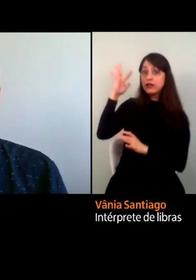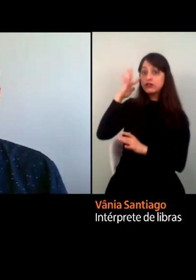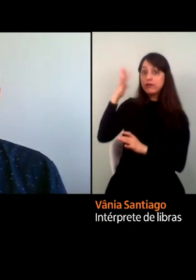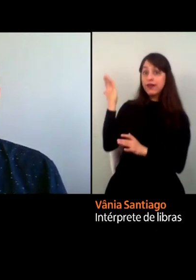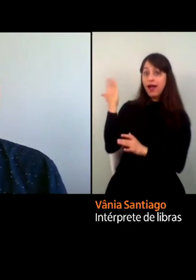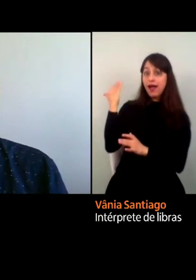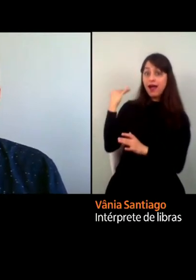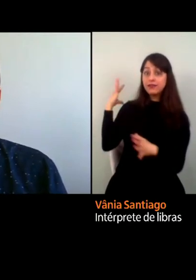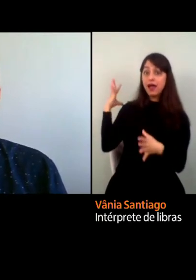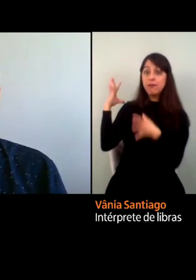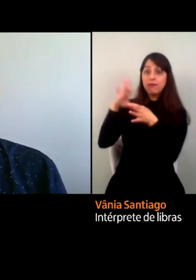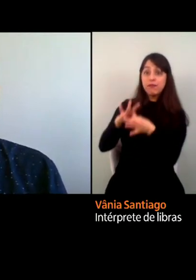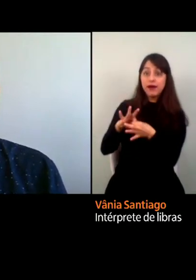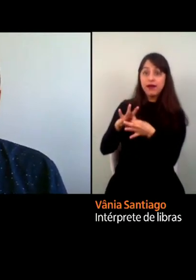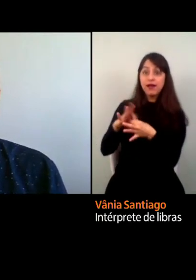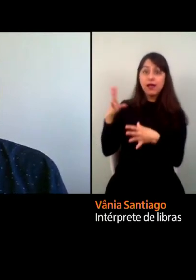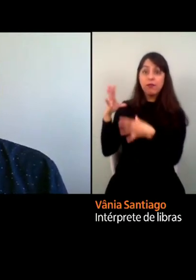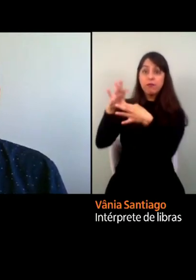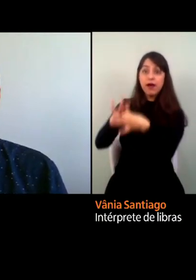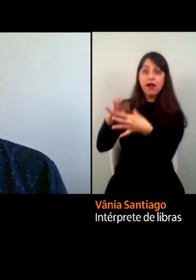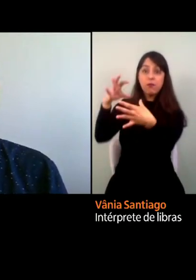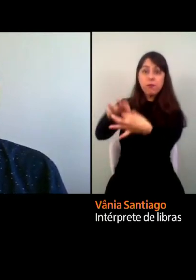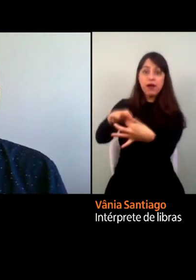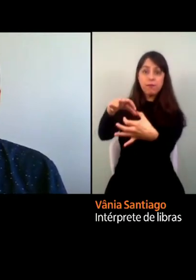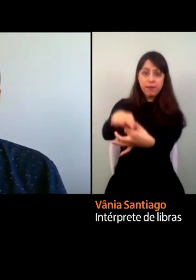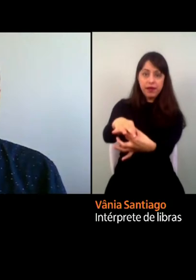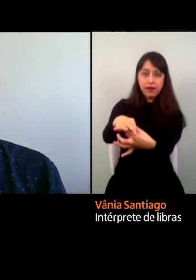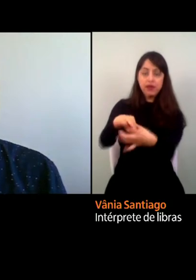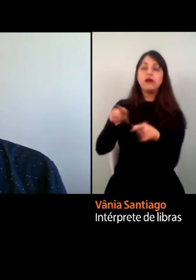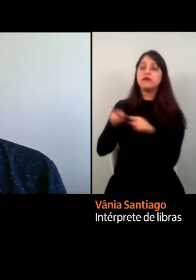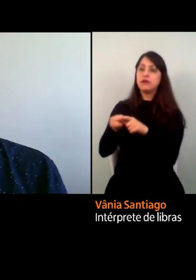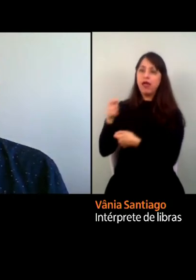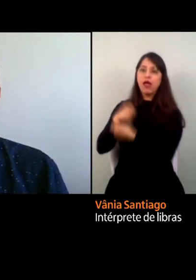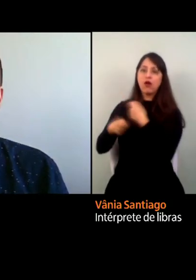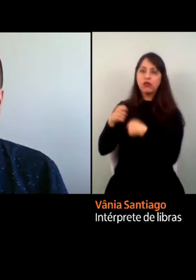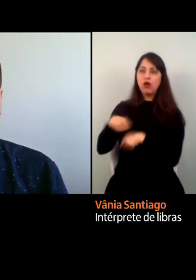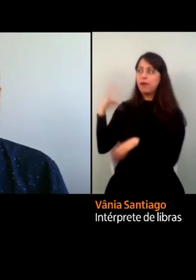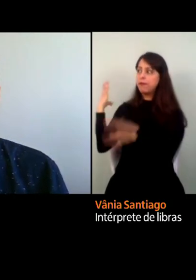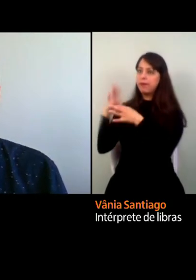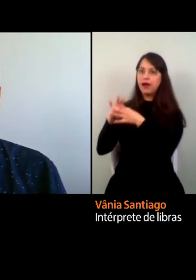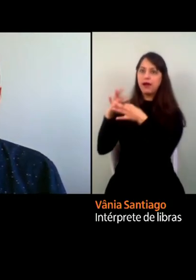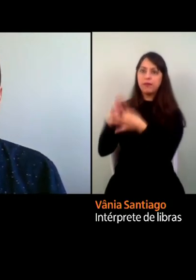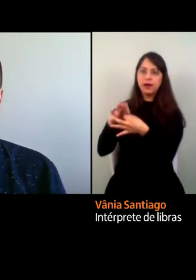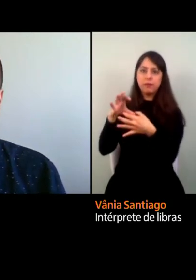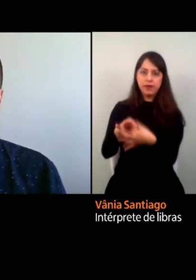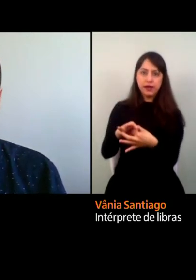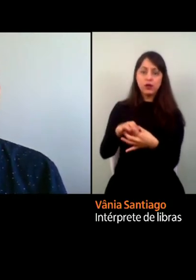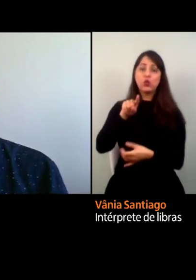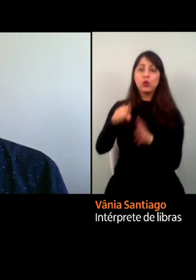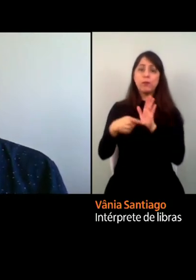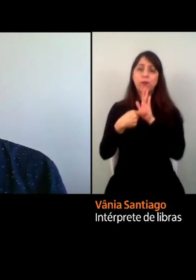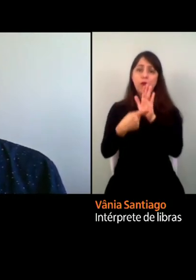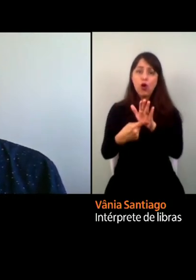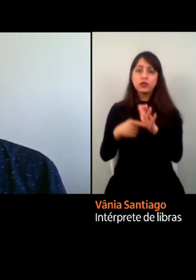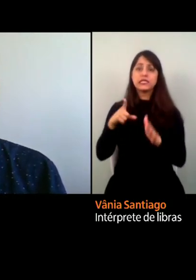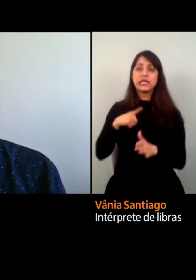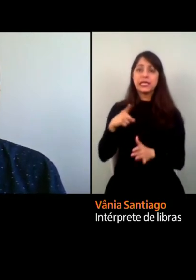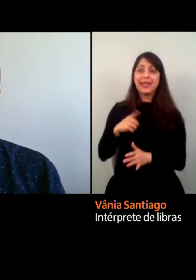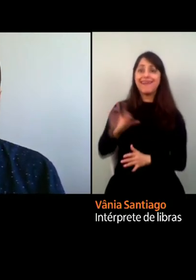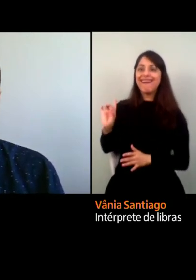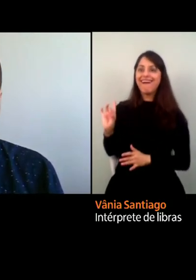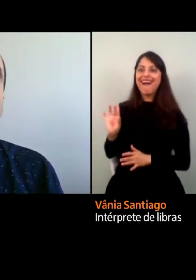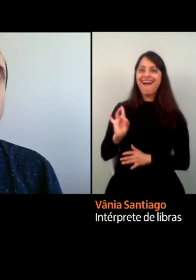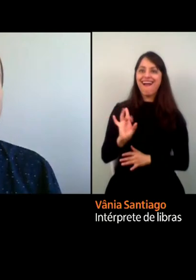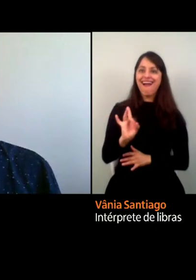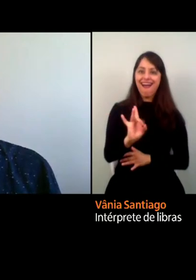lei do mundo, expressão mascarada de todos os individualismos e de todos os coletivismos. Fecha